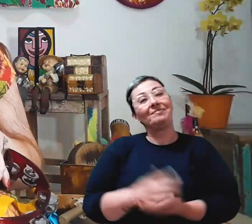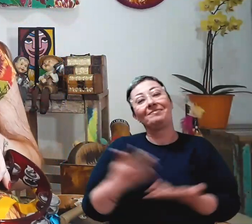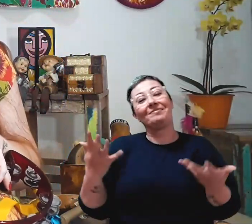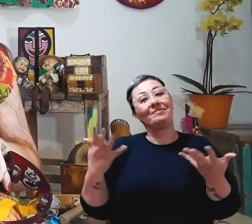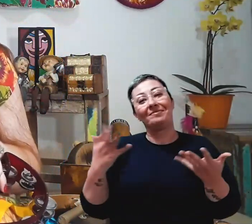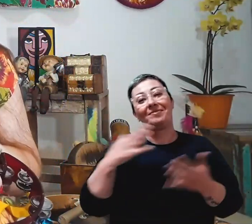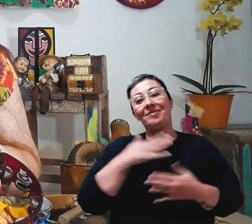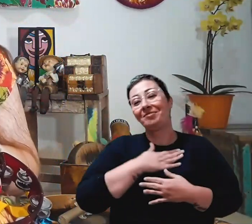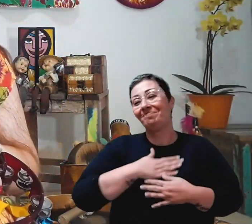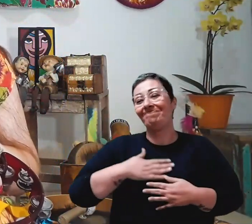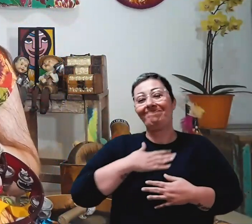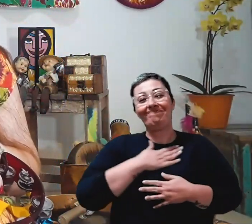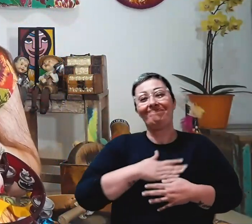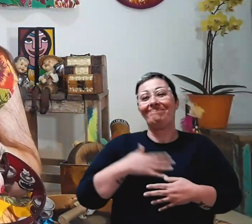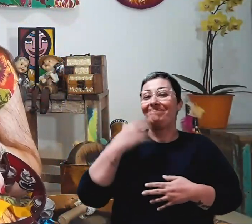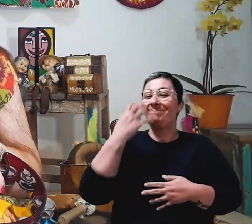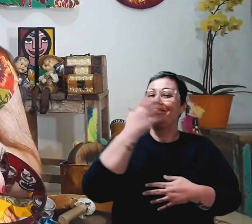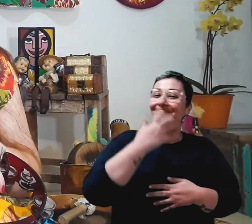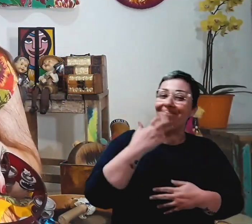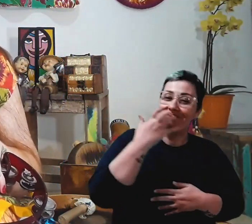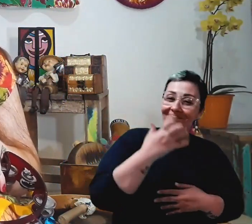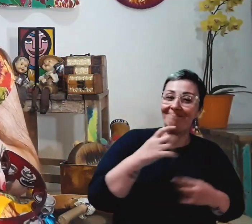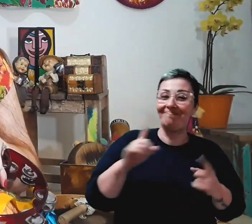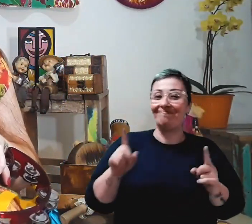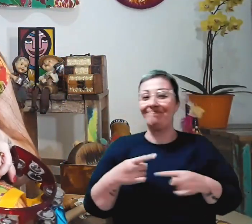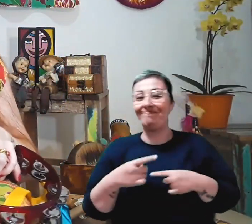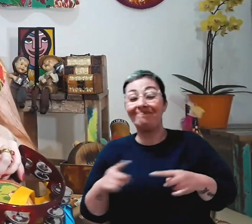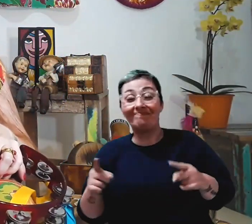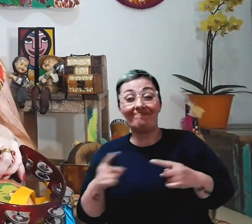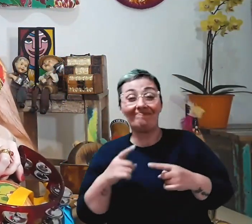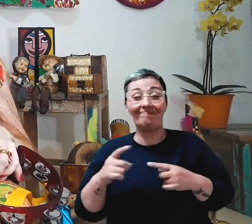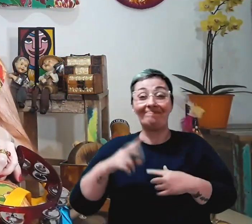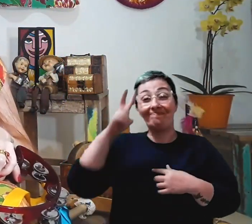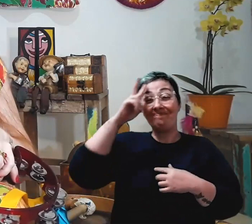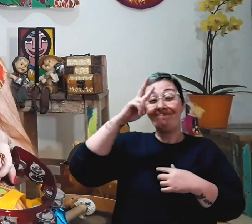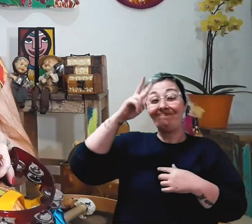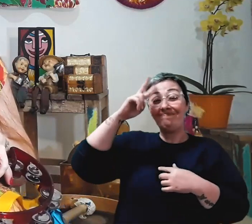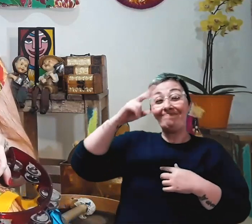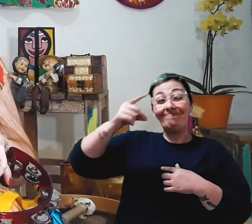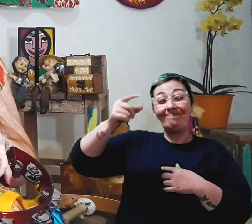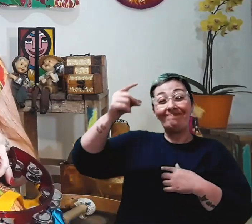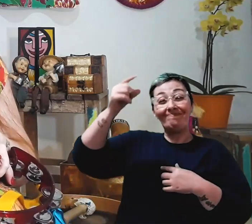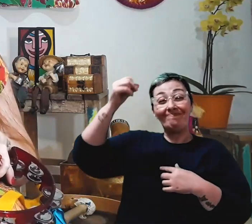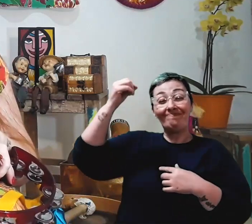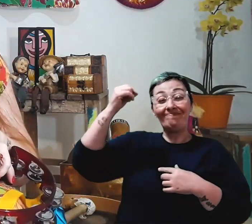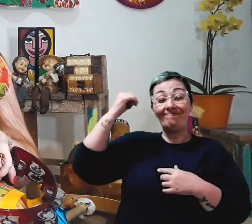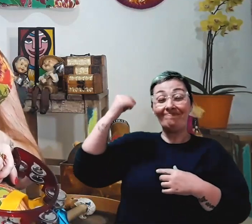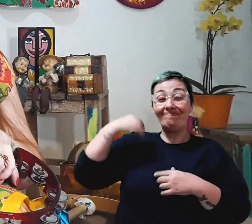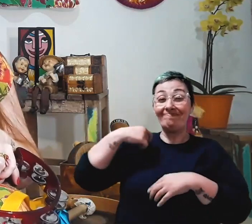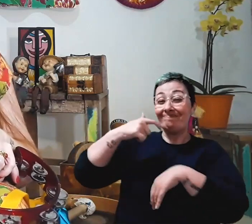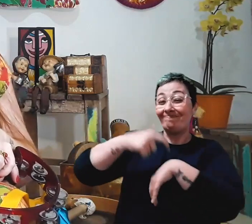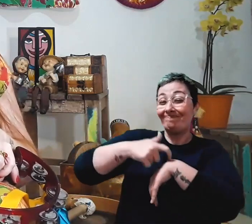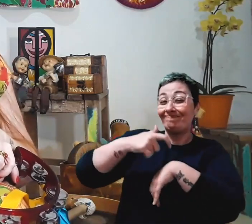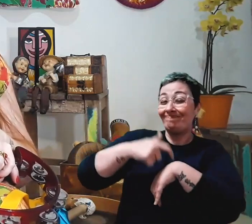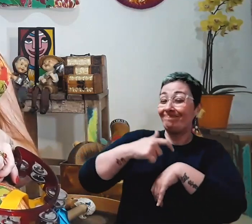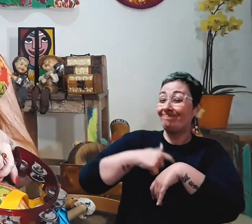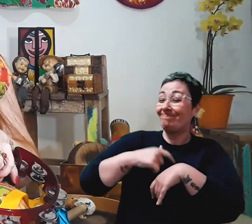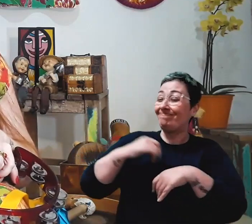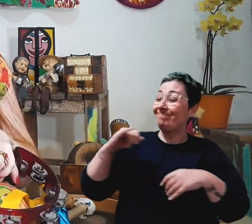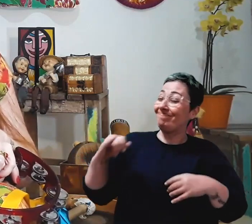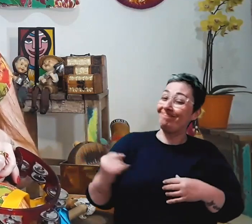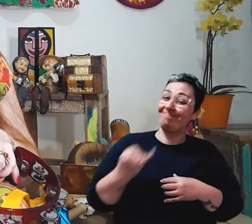Ah, como é gostoso cantar as canções que nos fazem lembrar de momentos tão gostosos,